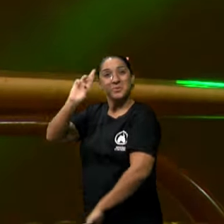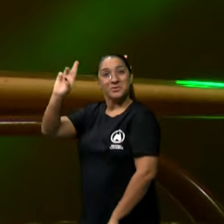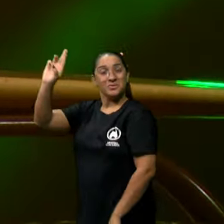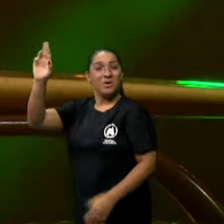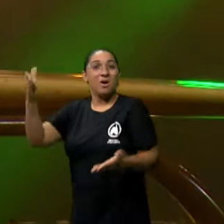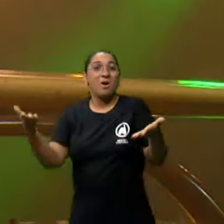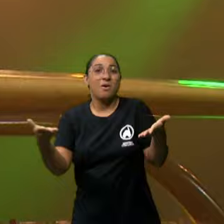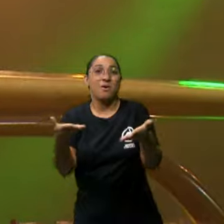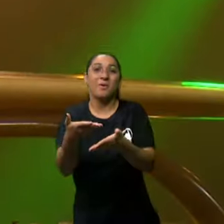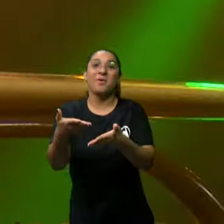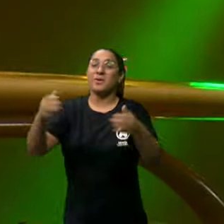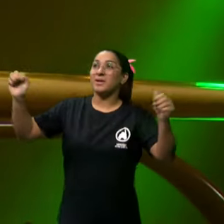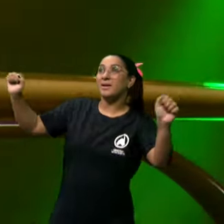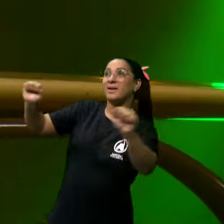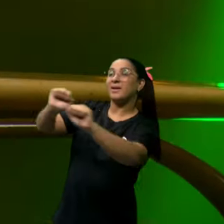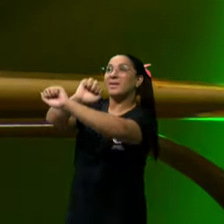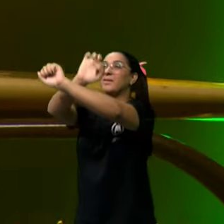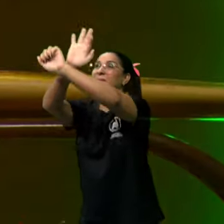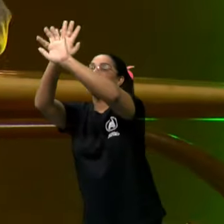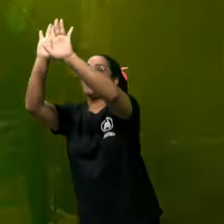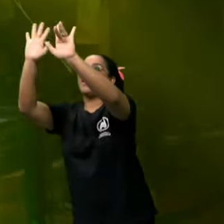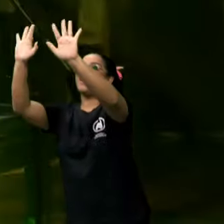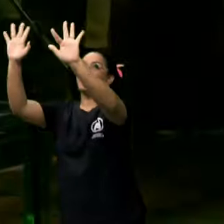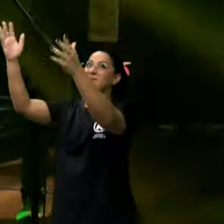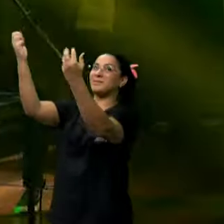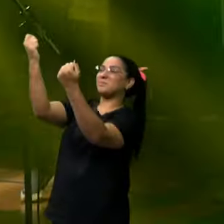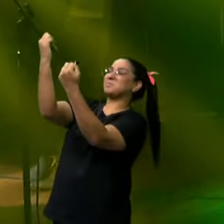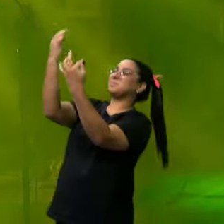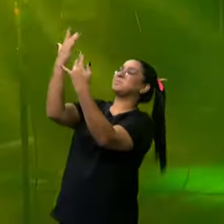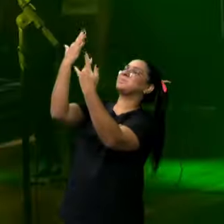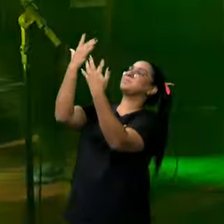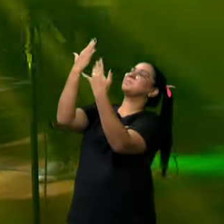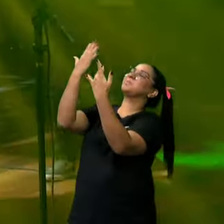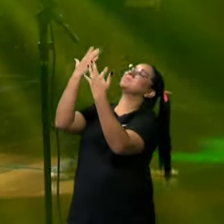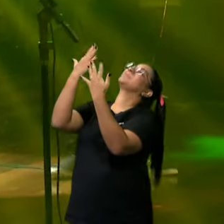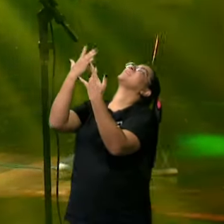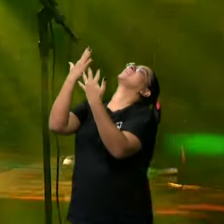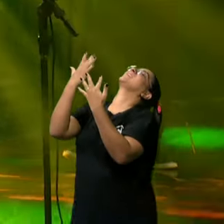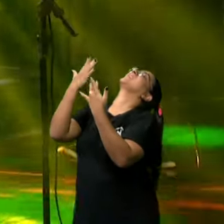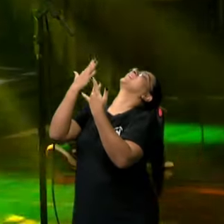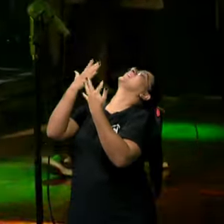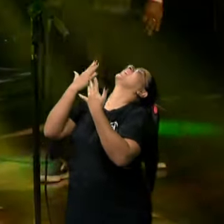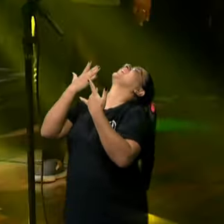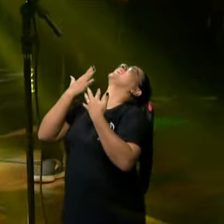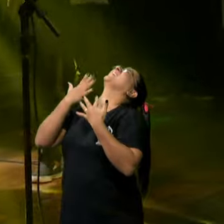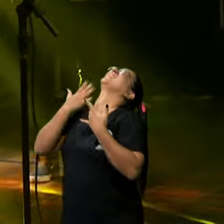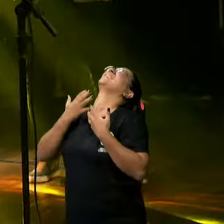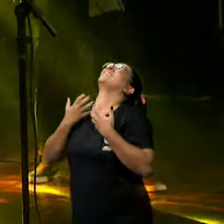até transportar Derrama sua glória